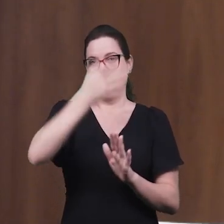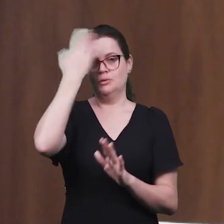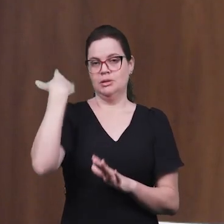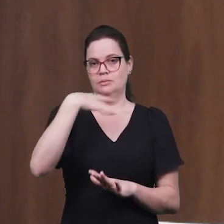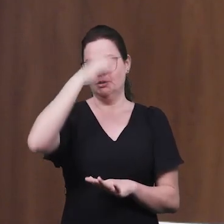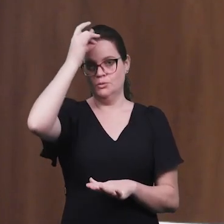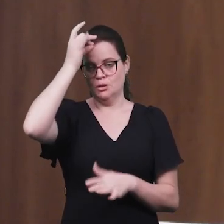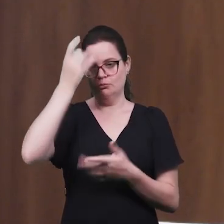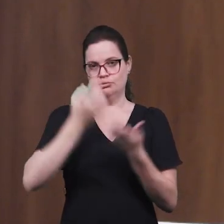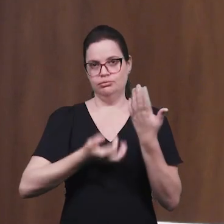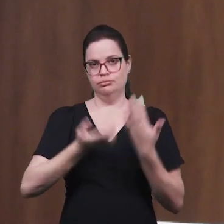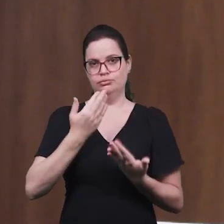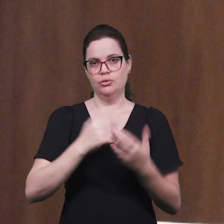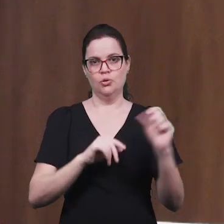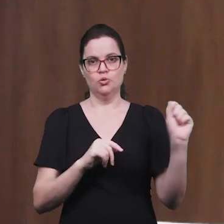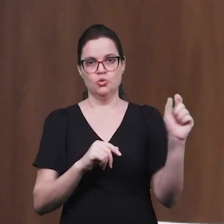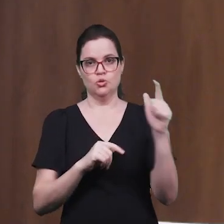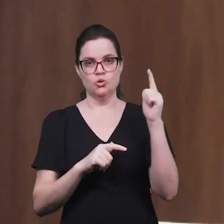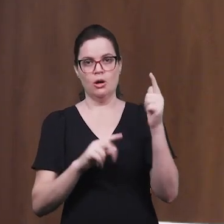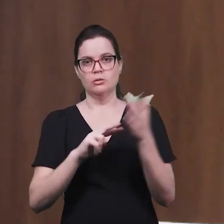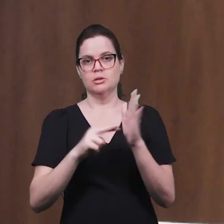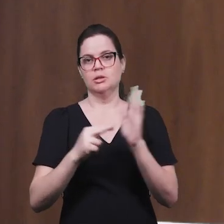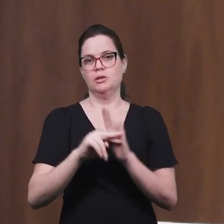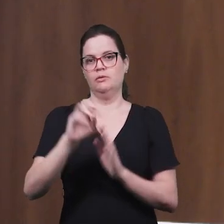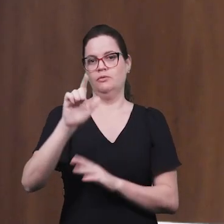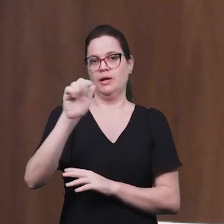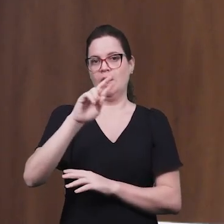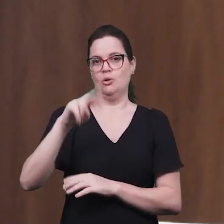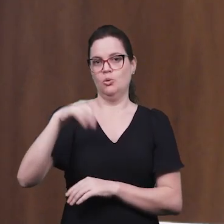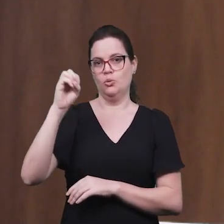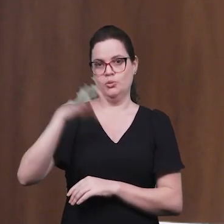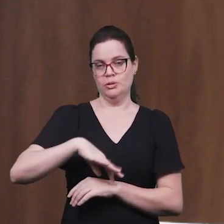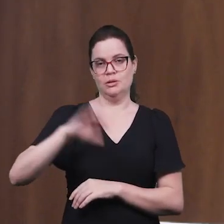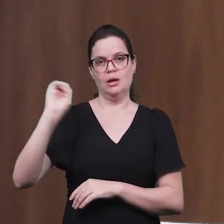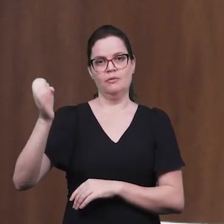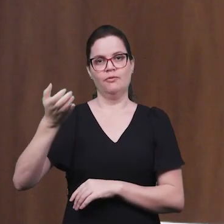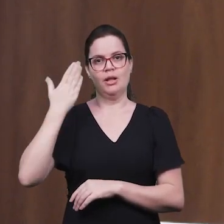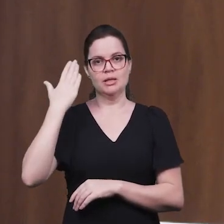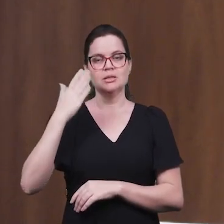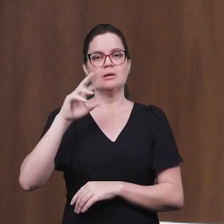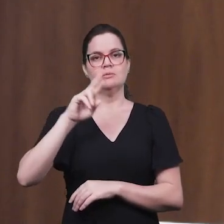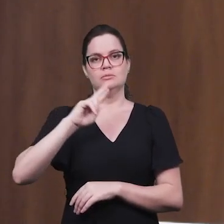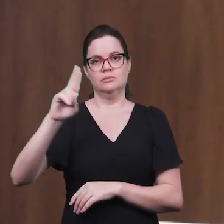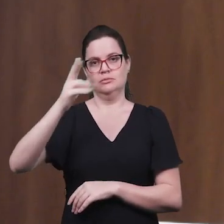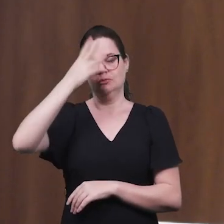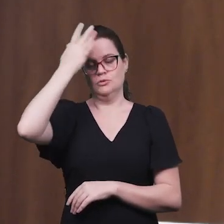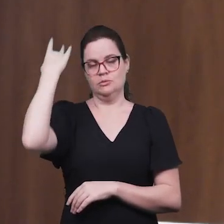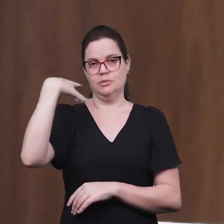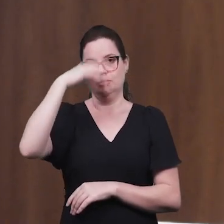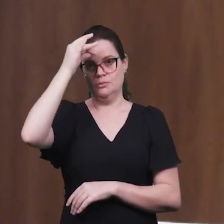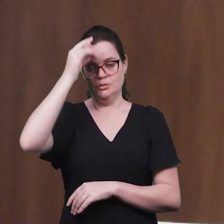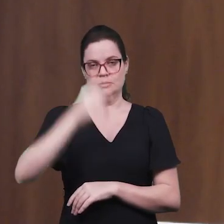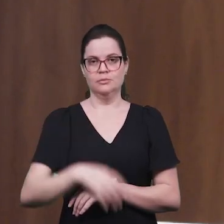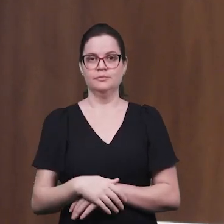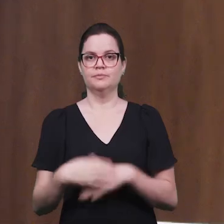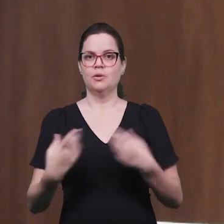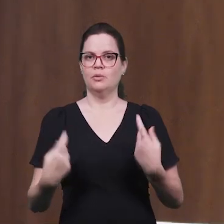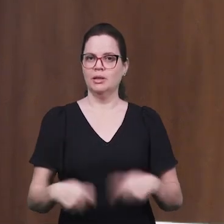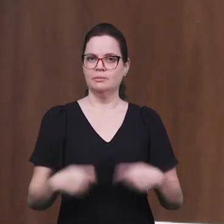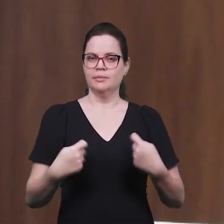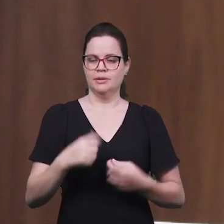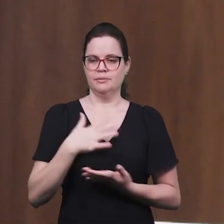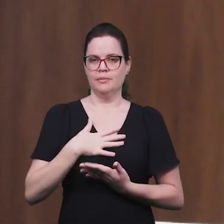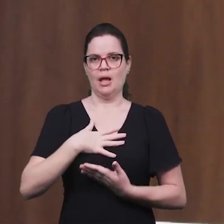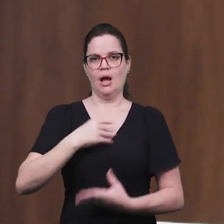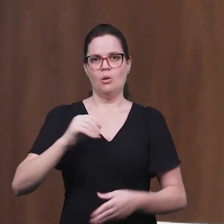Espírito Santo. O sol é a luz, as revelações do Espírito Santo. Então ele precisava receber, ele precisava